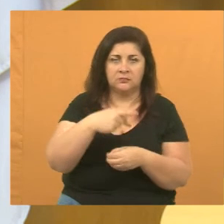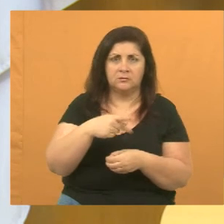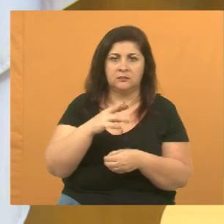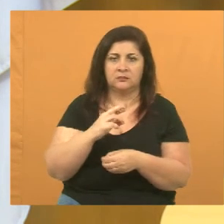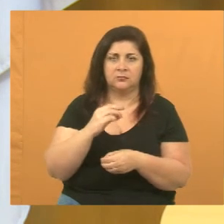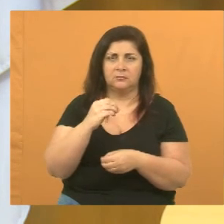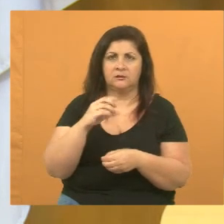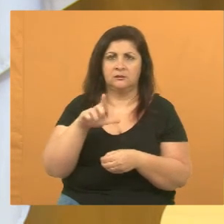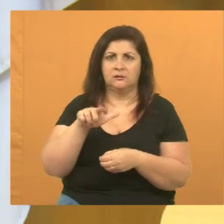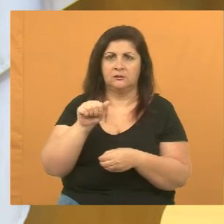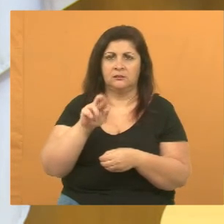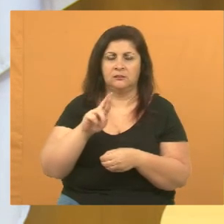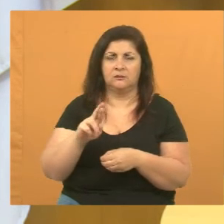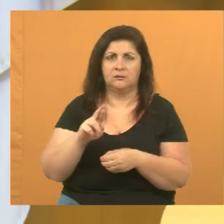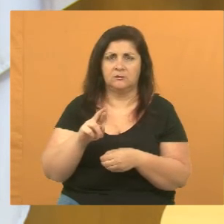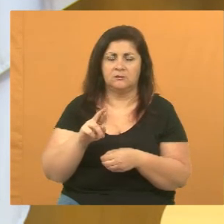que